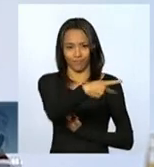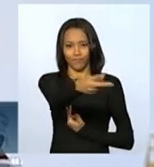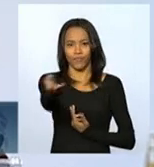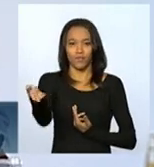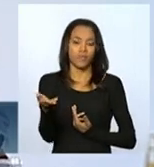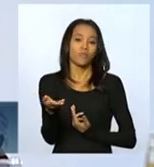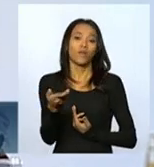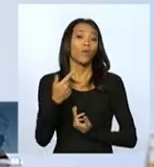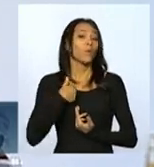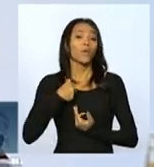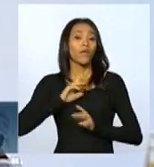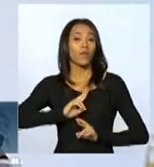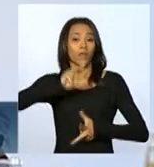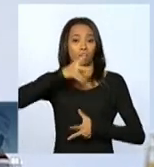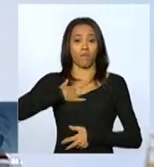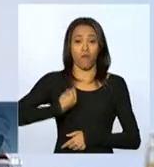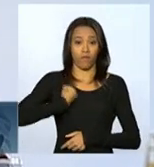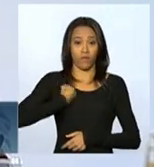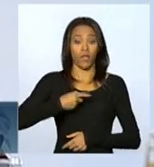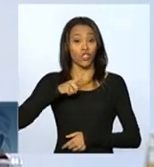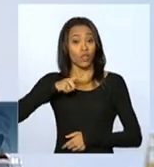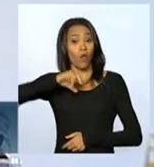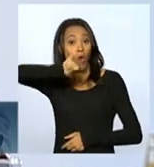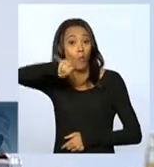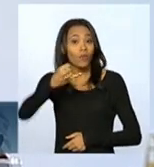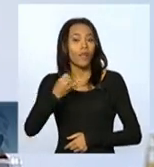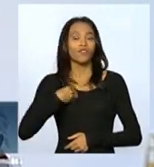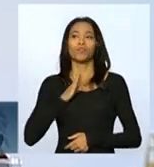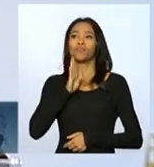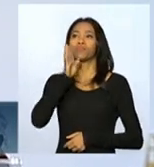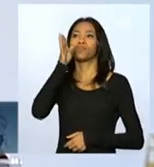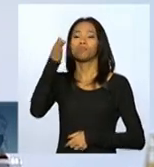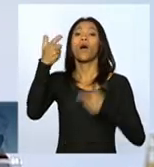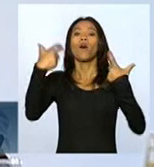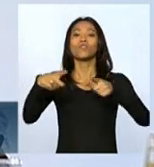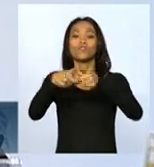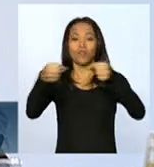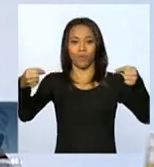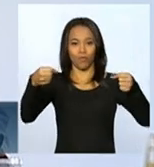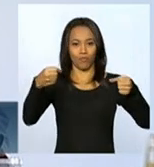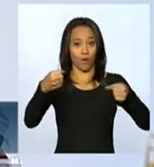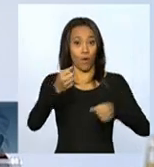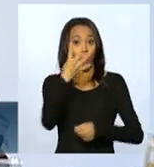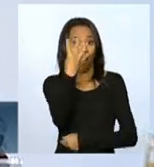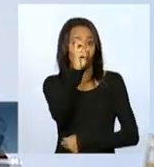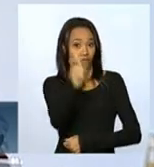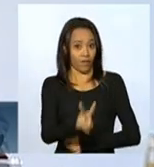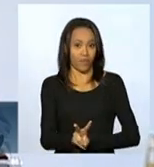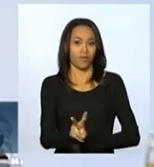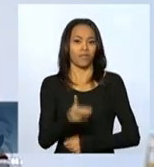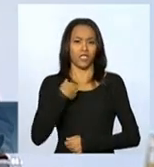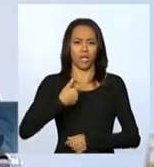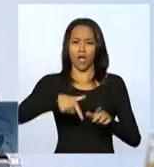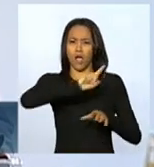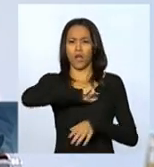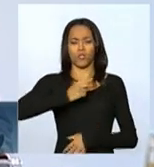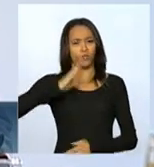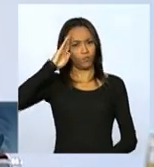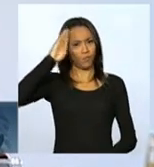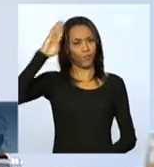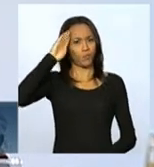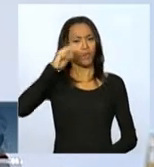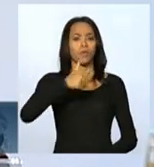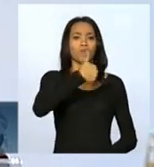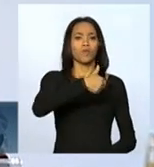O que destaco em minha vida é que tive a oportunidade de morar no Japão por 4 vezes, depois que servi o exército em